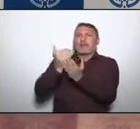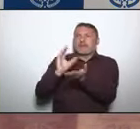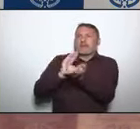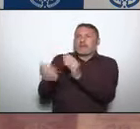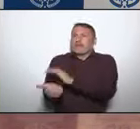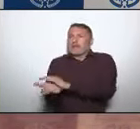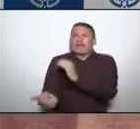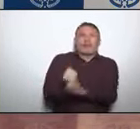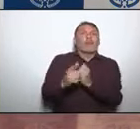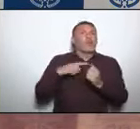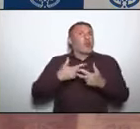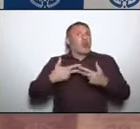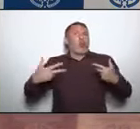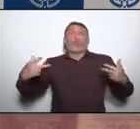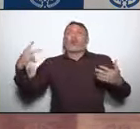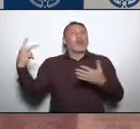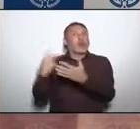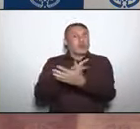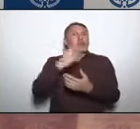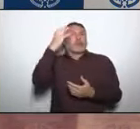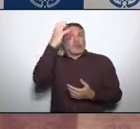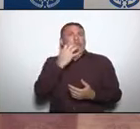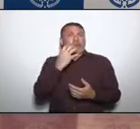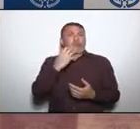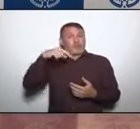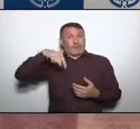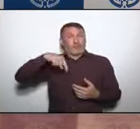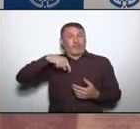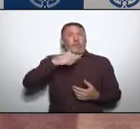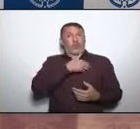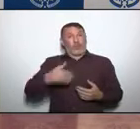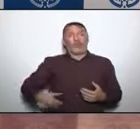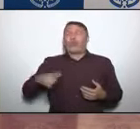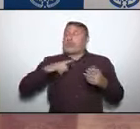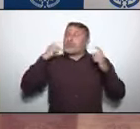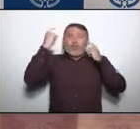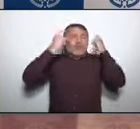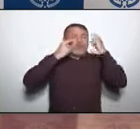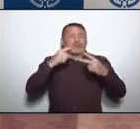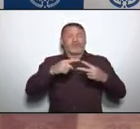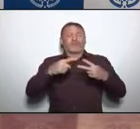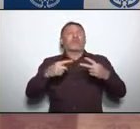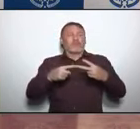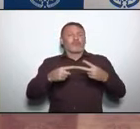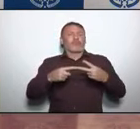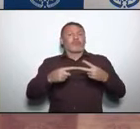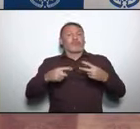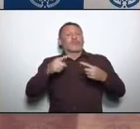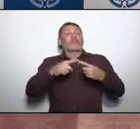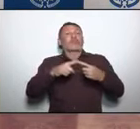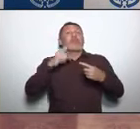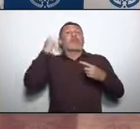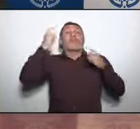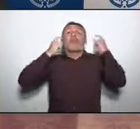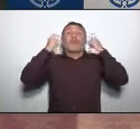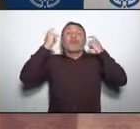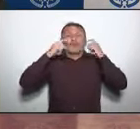preocupação maior nossa hoje. Posso dizer que temos duas preocupações grandes hoje: preocupação com respiradores e